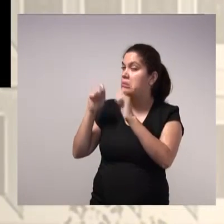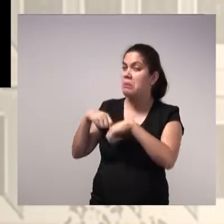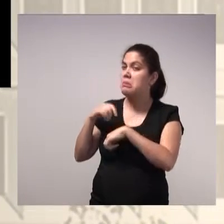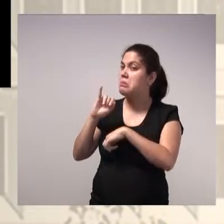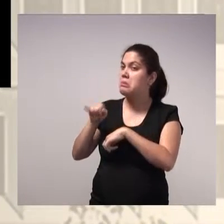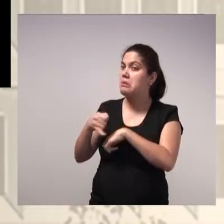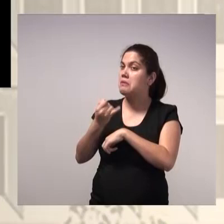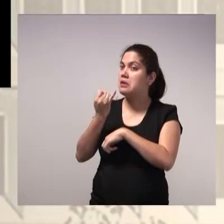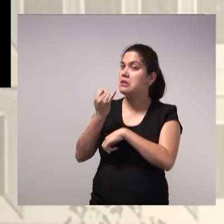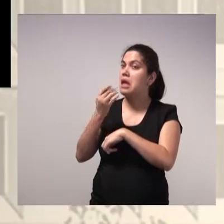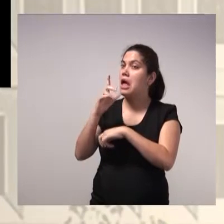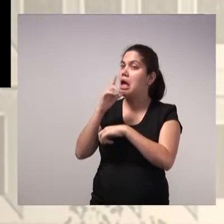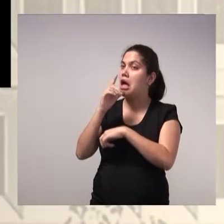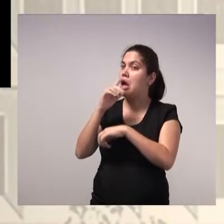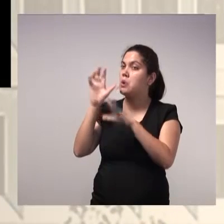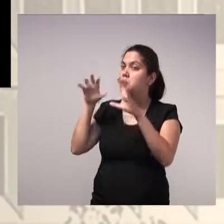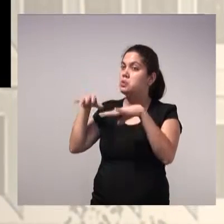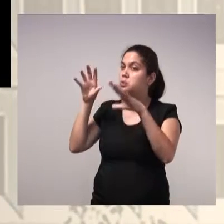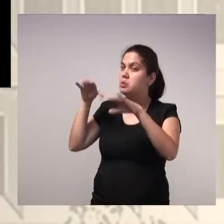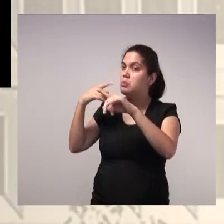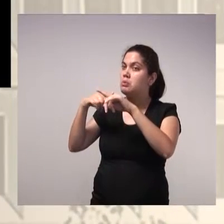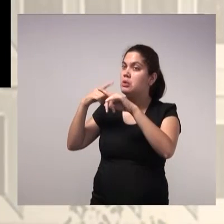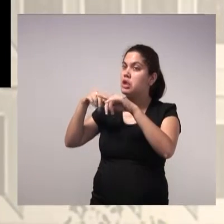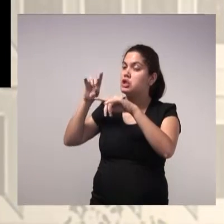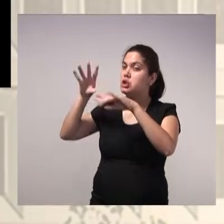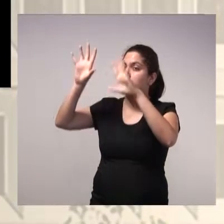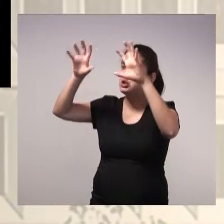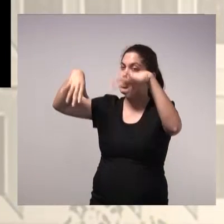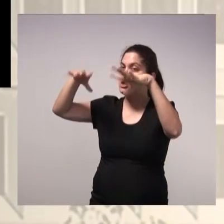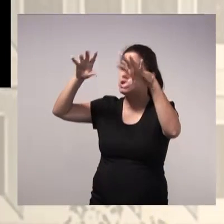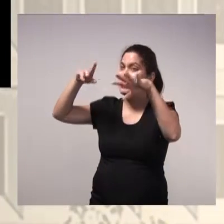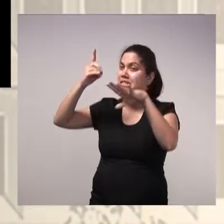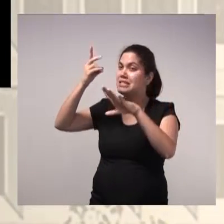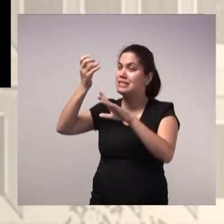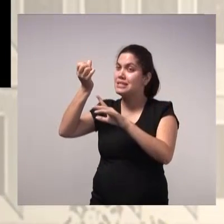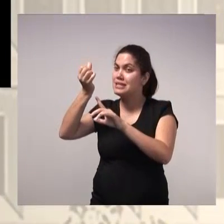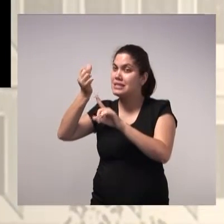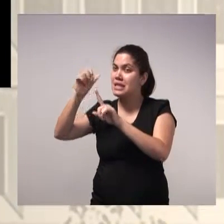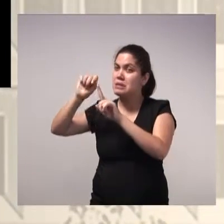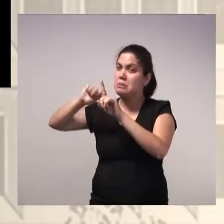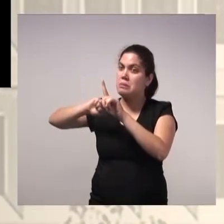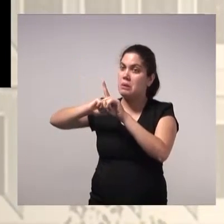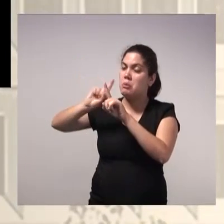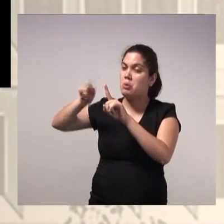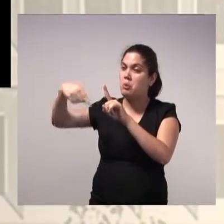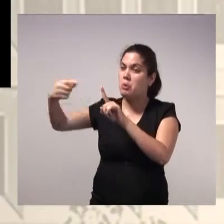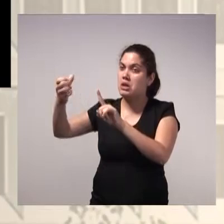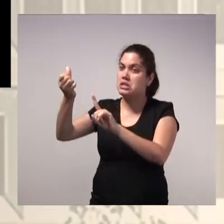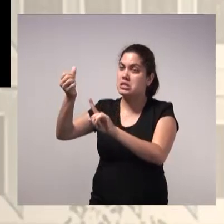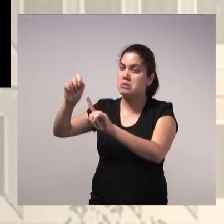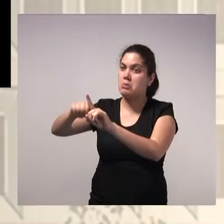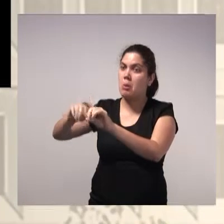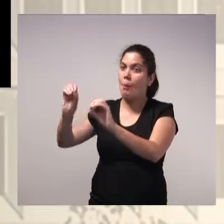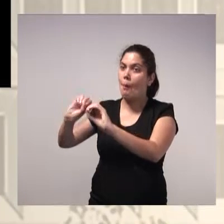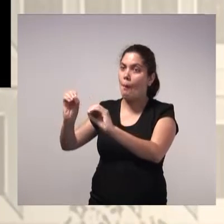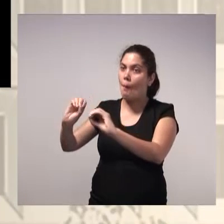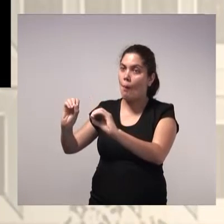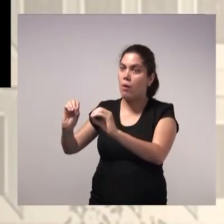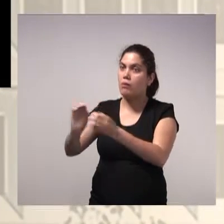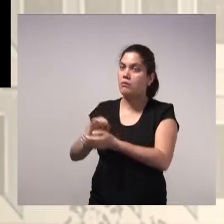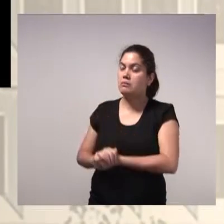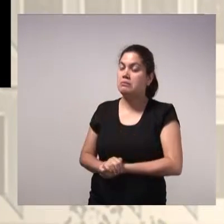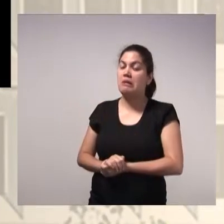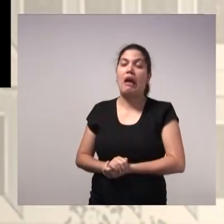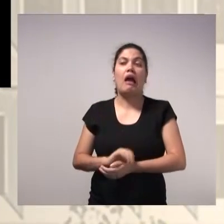da chuva, porque chove só 6 meses e os outros 6 meses não chove.